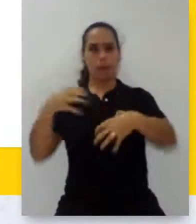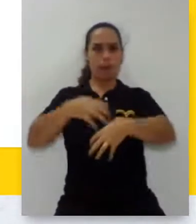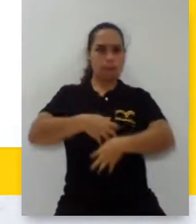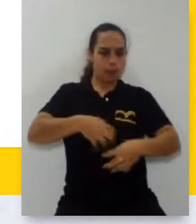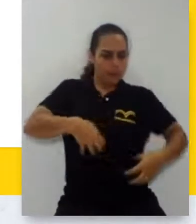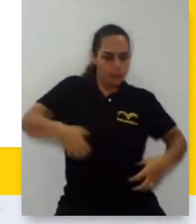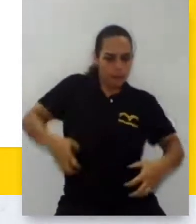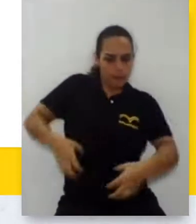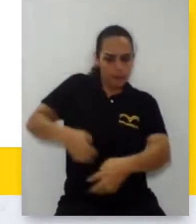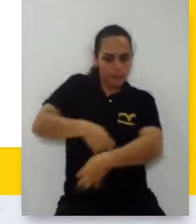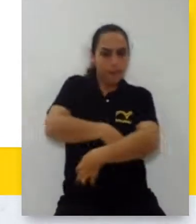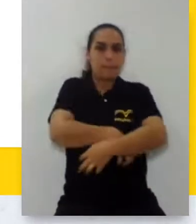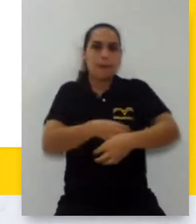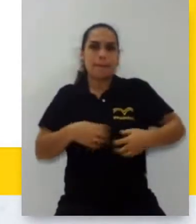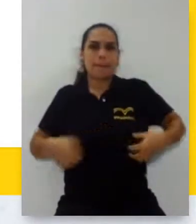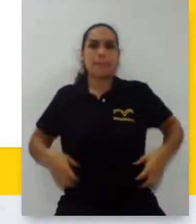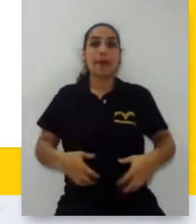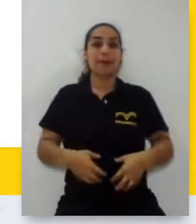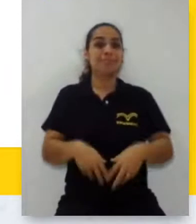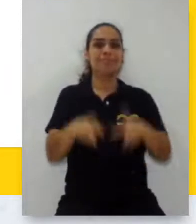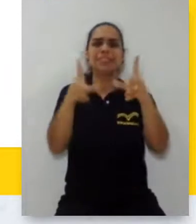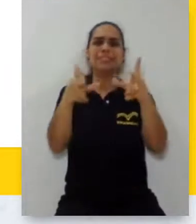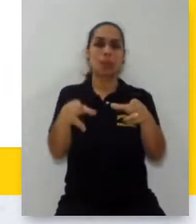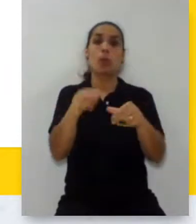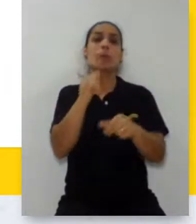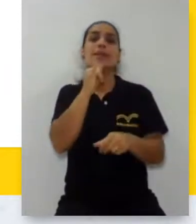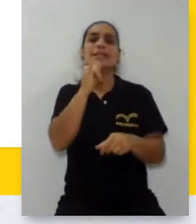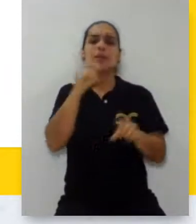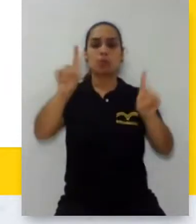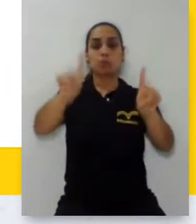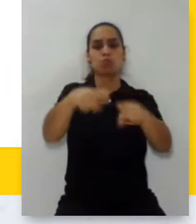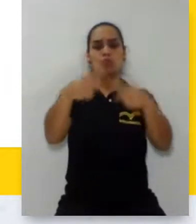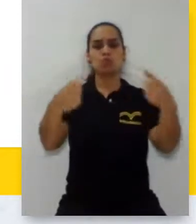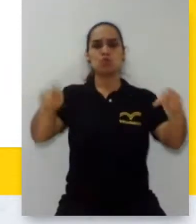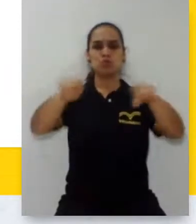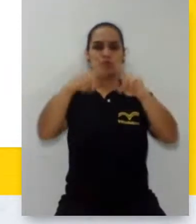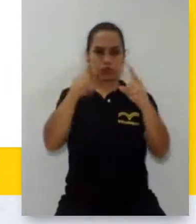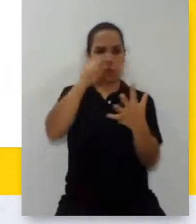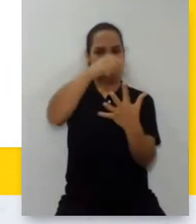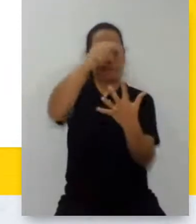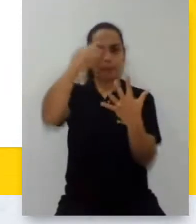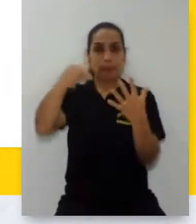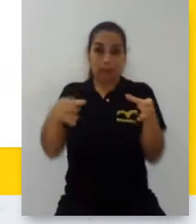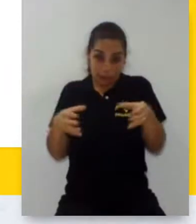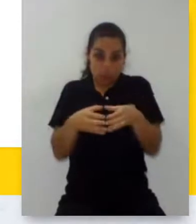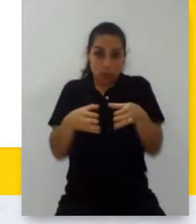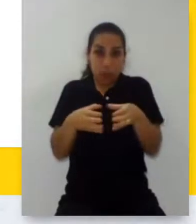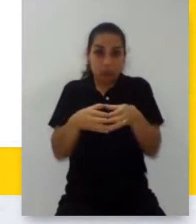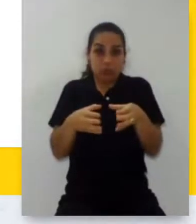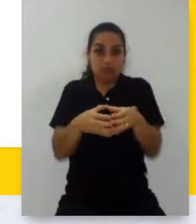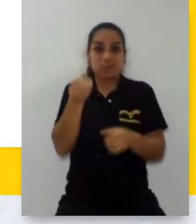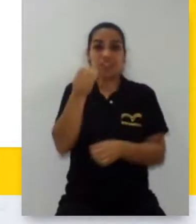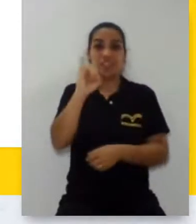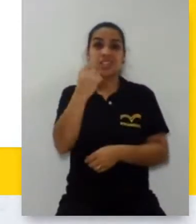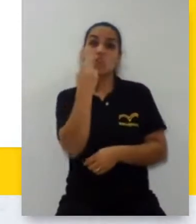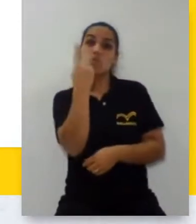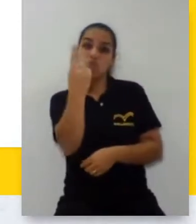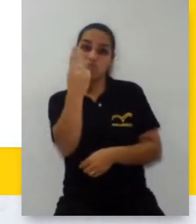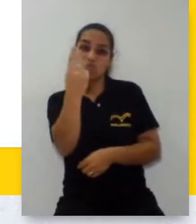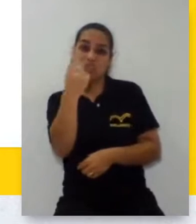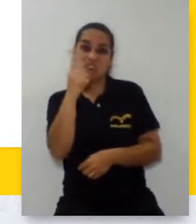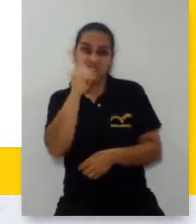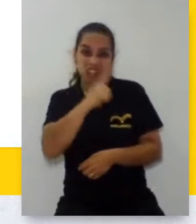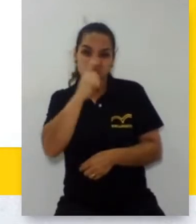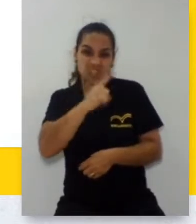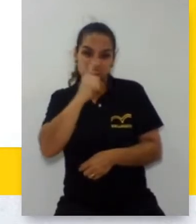e como vários músicos. Se um dos músicos fizer algo errado, se um desafinar, toda a música vai por água abaixo, vai